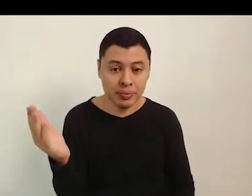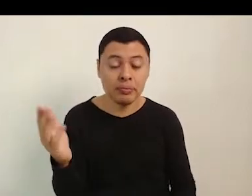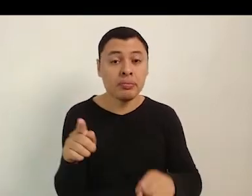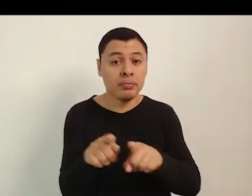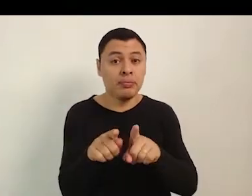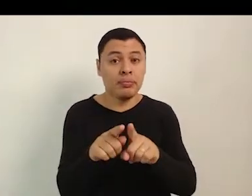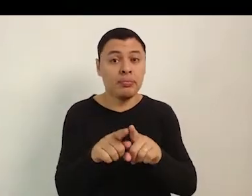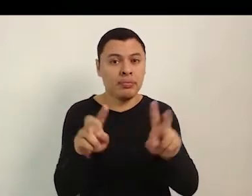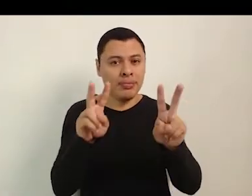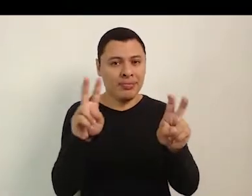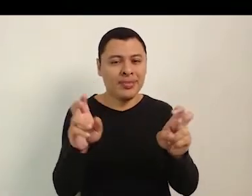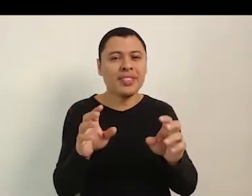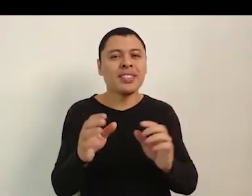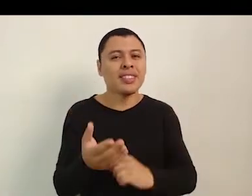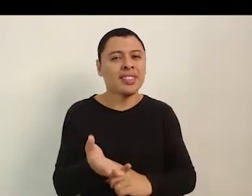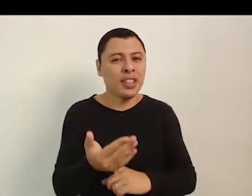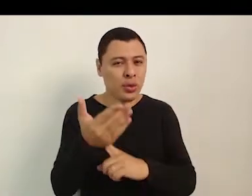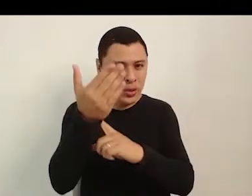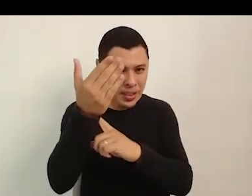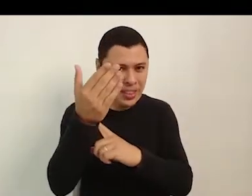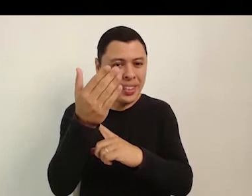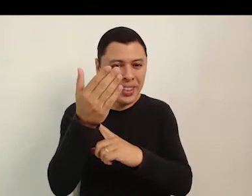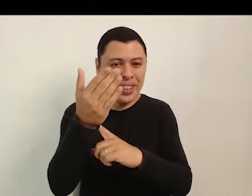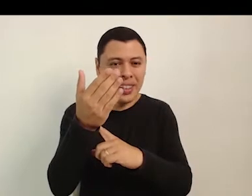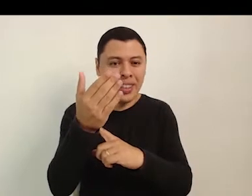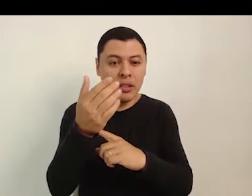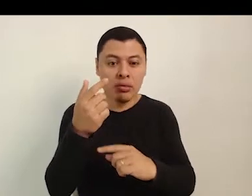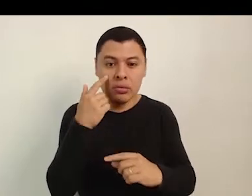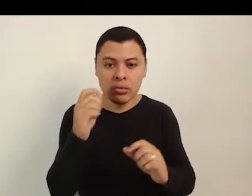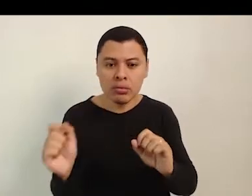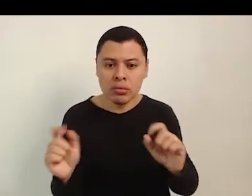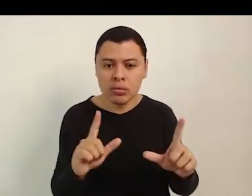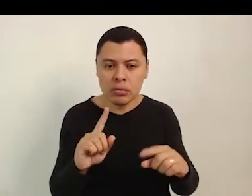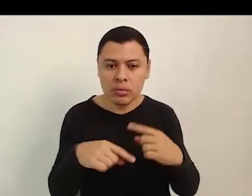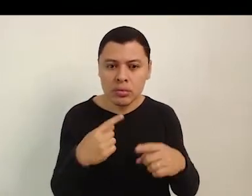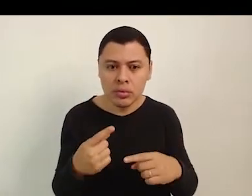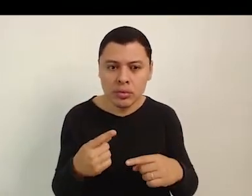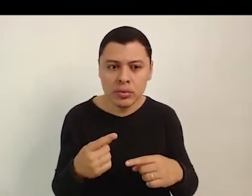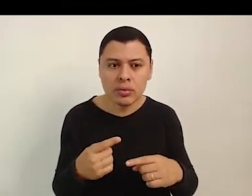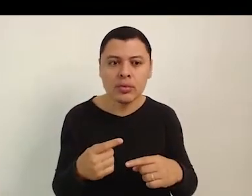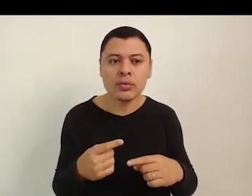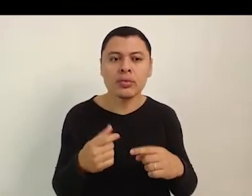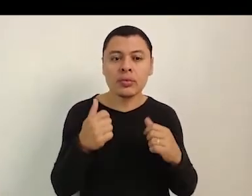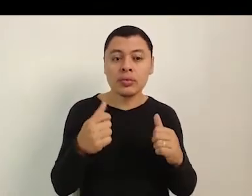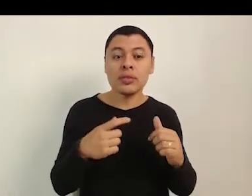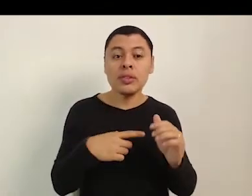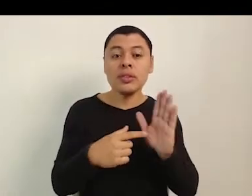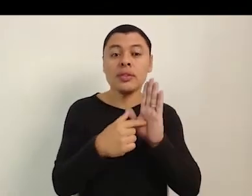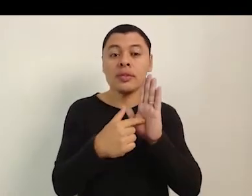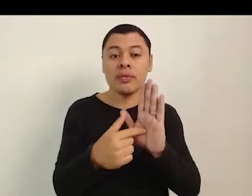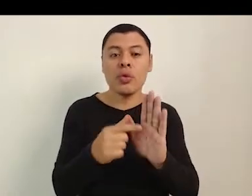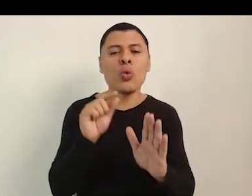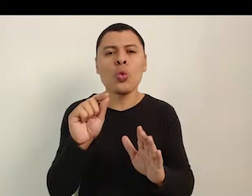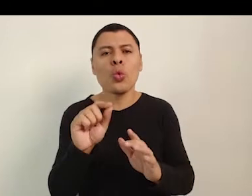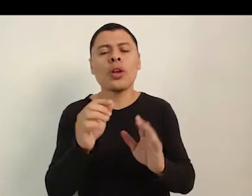né, que é justamente o nosso próprio slide, não sei se você já passou para ele, Gabi, Vou passar. que a gente dá alguns exemplos de tecnologias